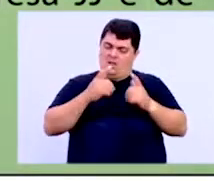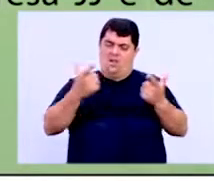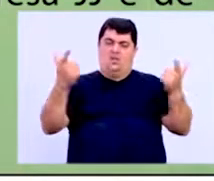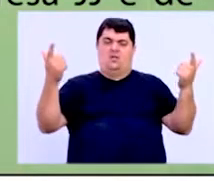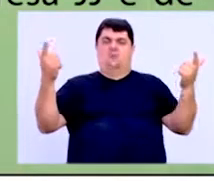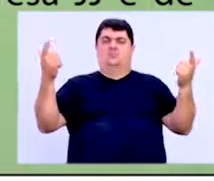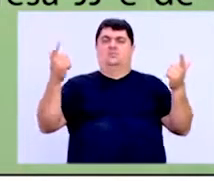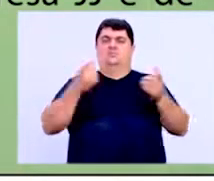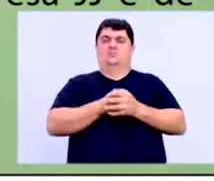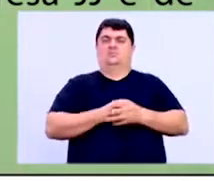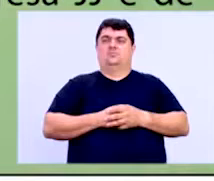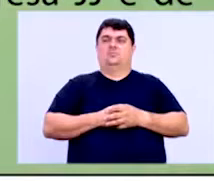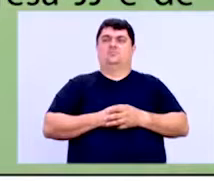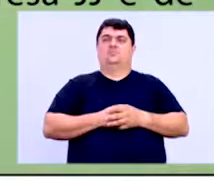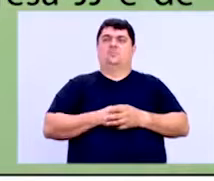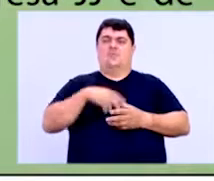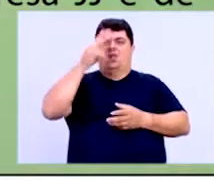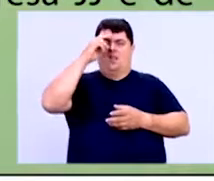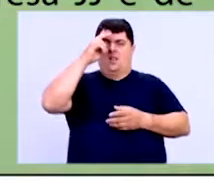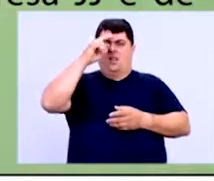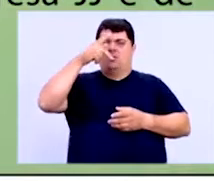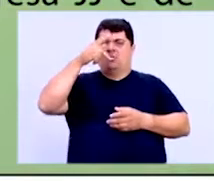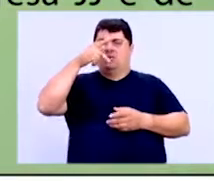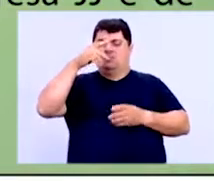claro. Lembra o ponto de equilíbrio?